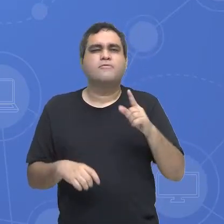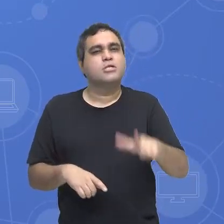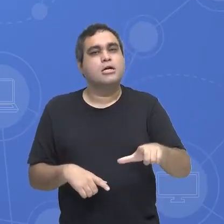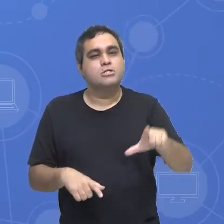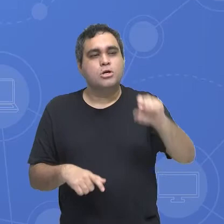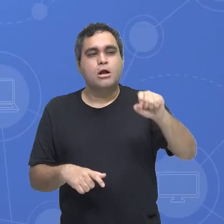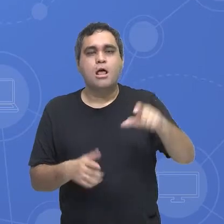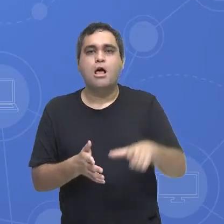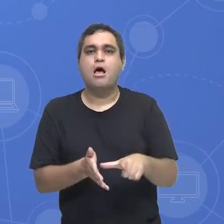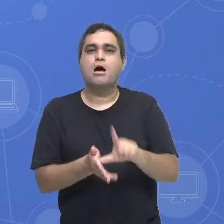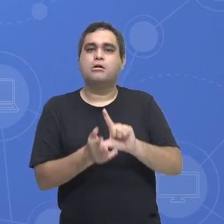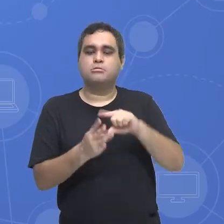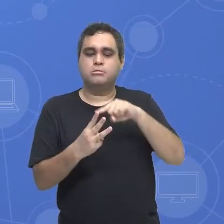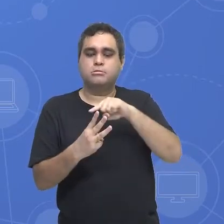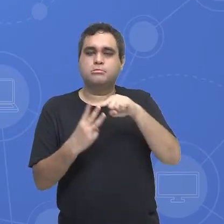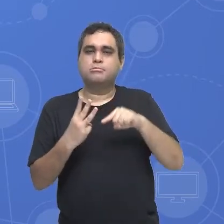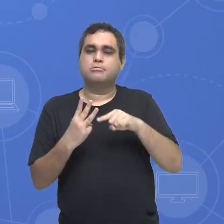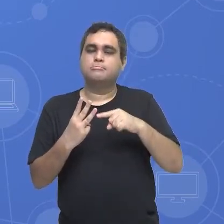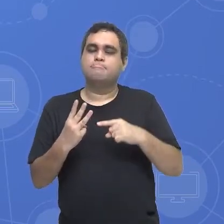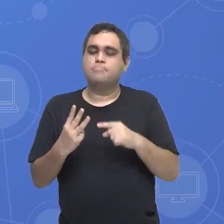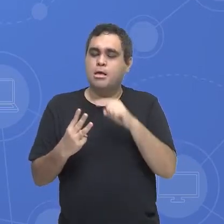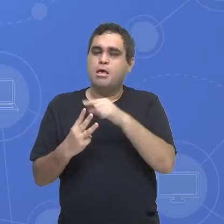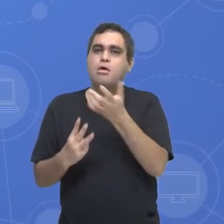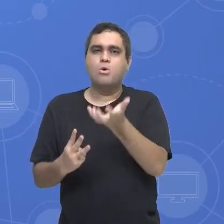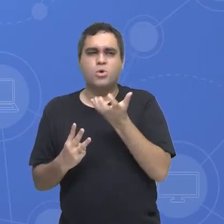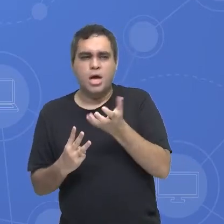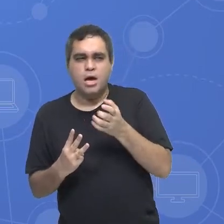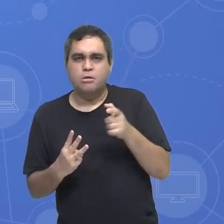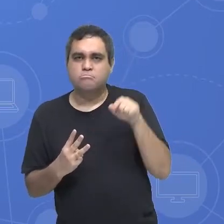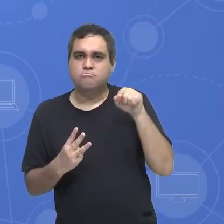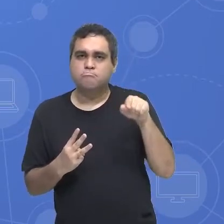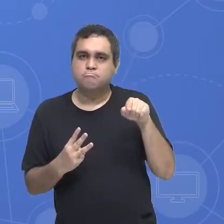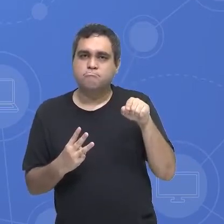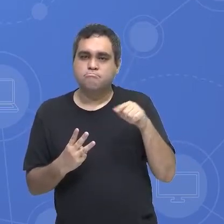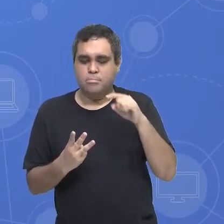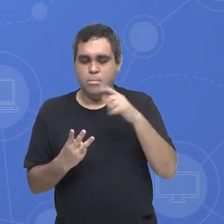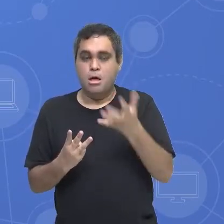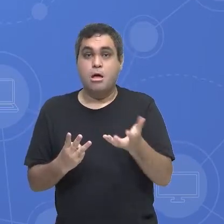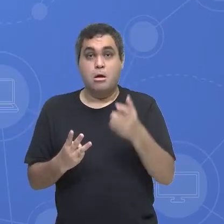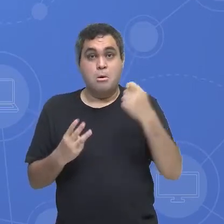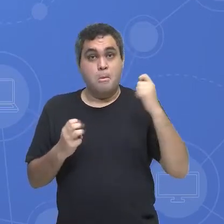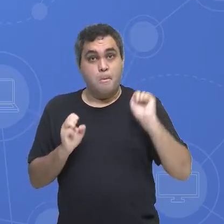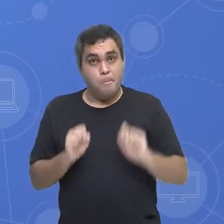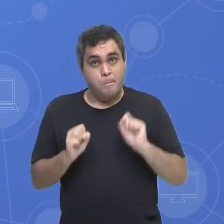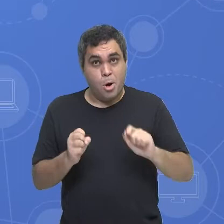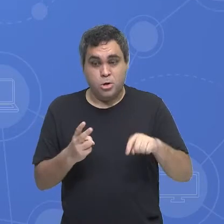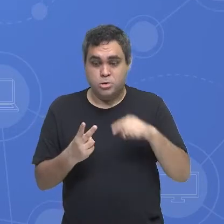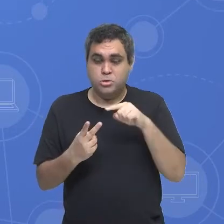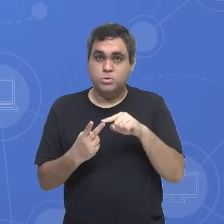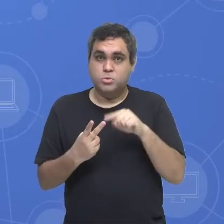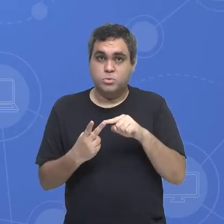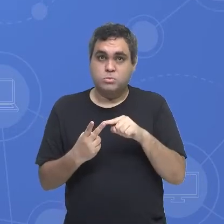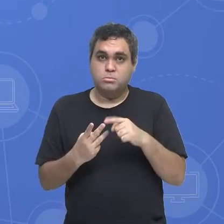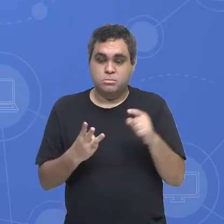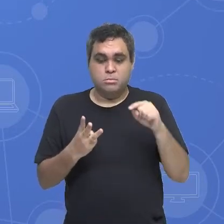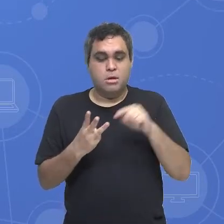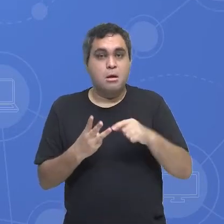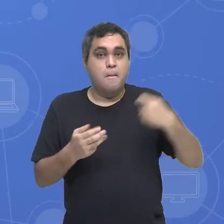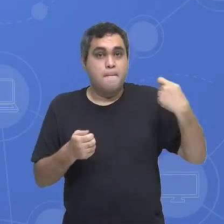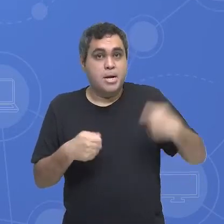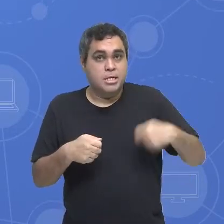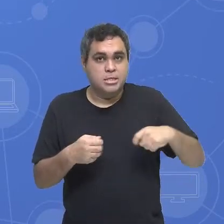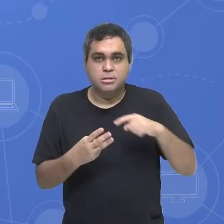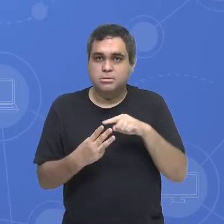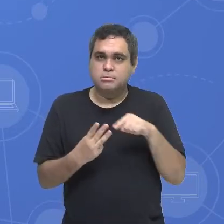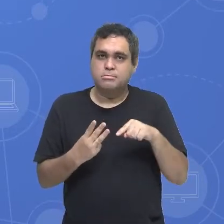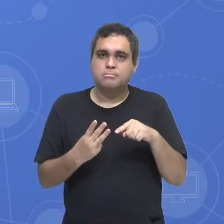decisão, vocês usem essas 3 palavras. Eu quero fazer isso? Quero. Eu sou livre? Eu quero fazer. Né? Eu